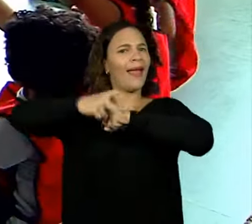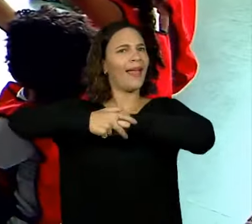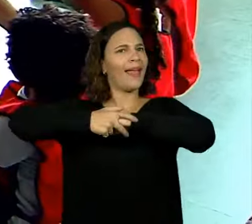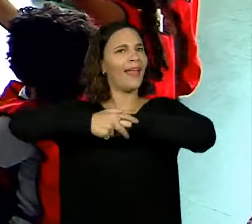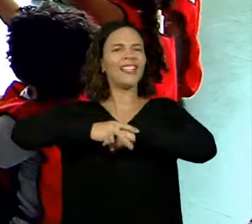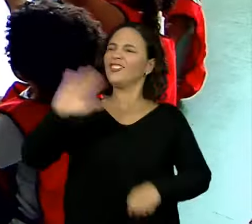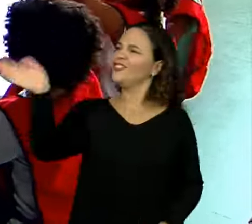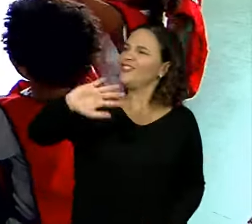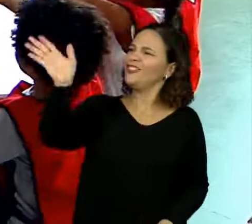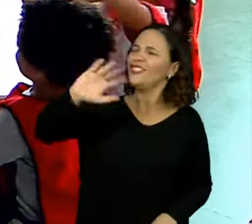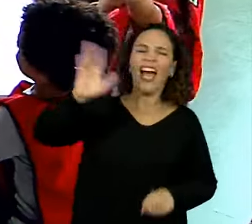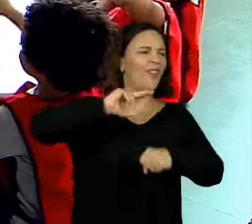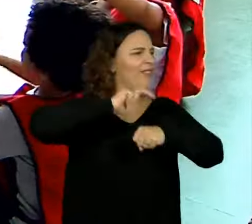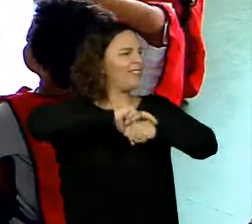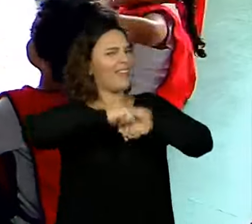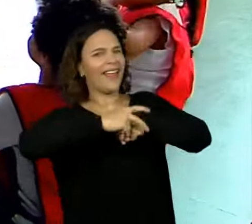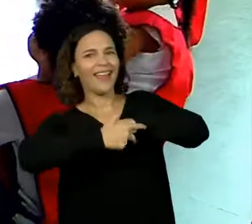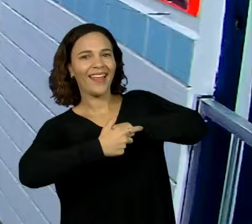Tchau, dengue!